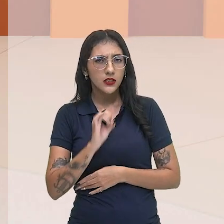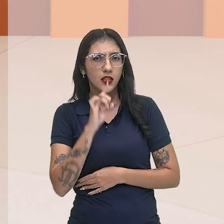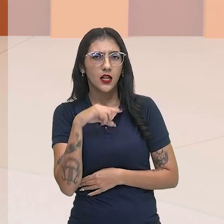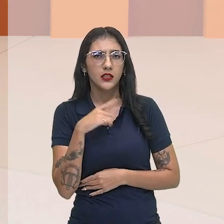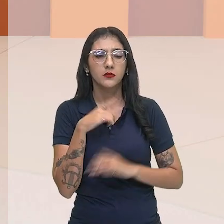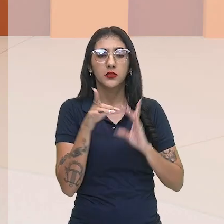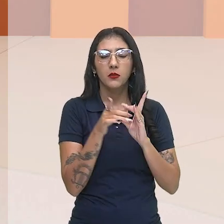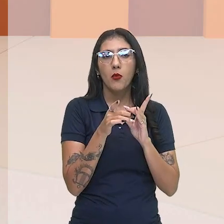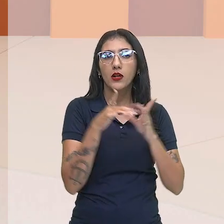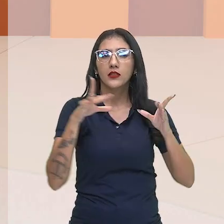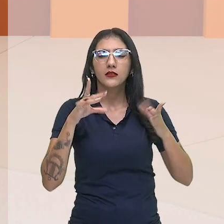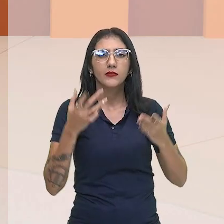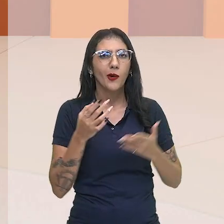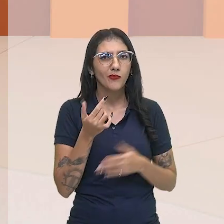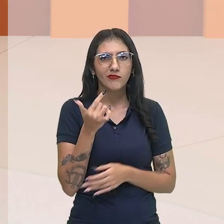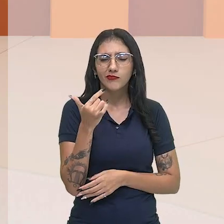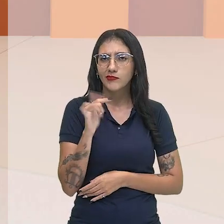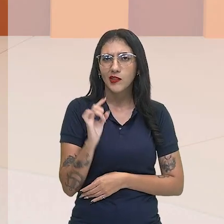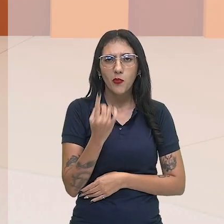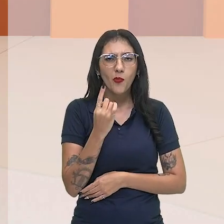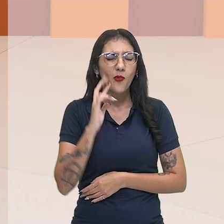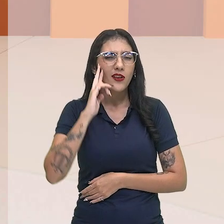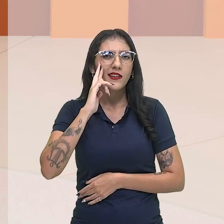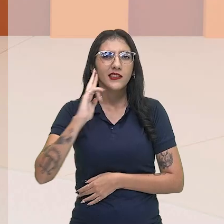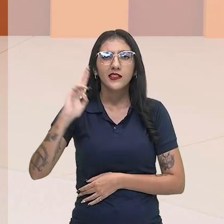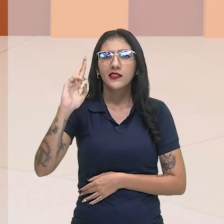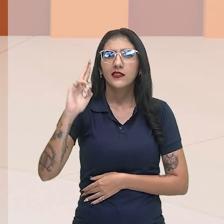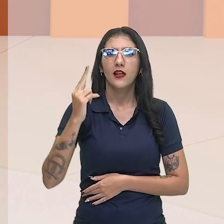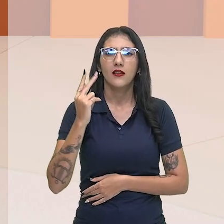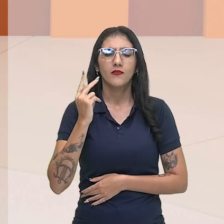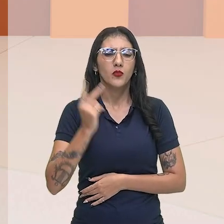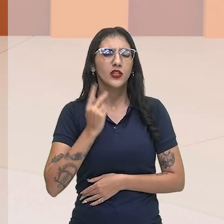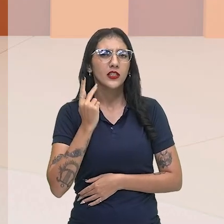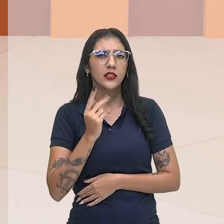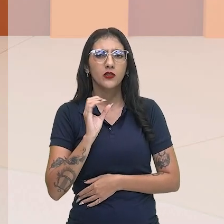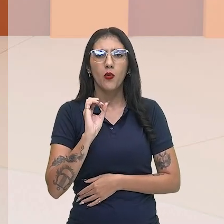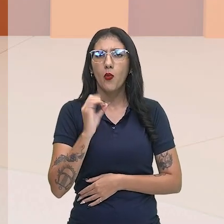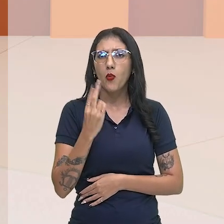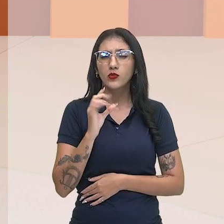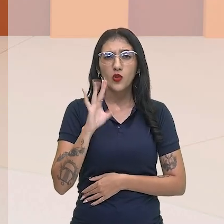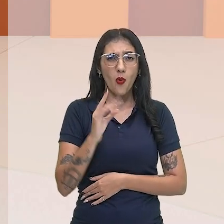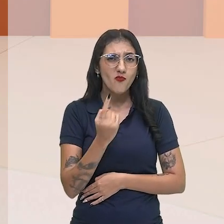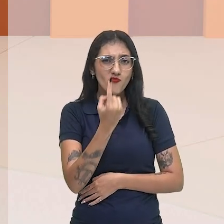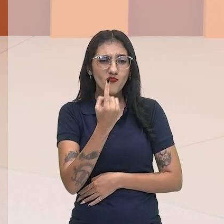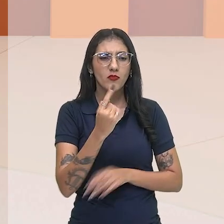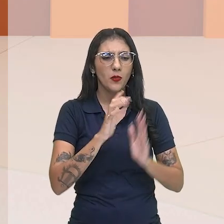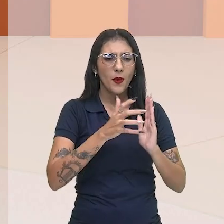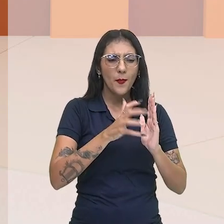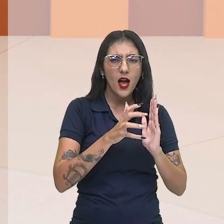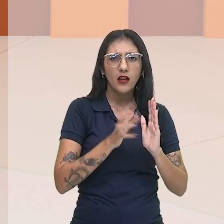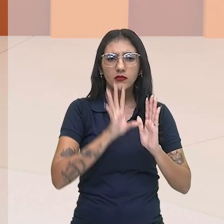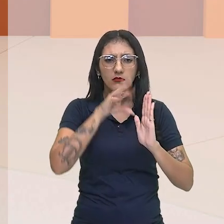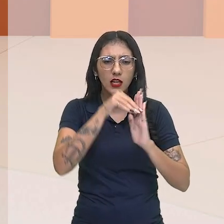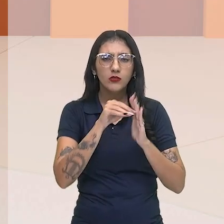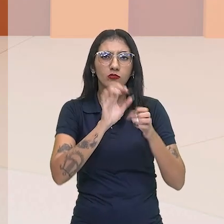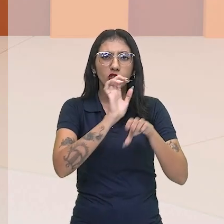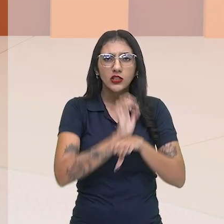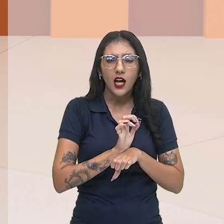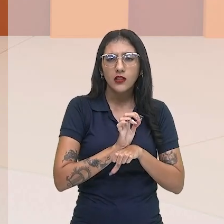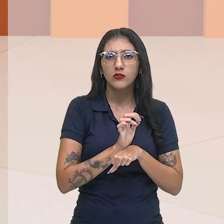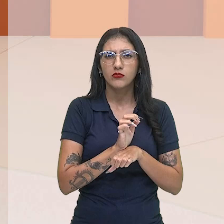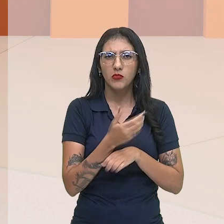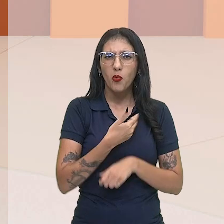não vamos ter um líder político ou somente um partido presente no Estado